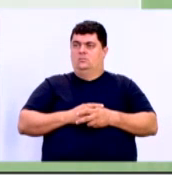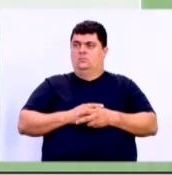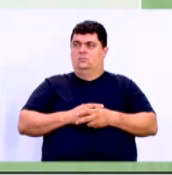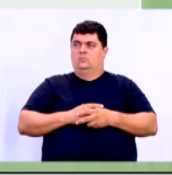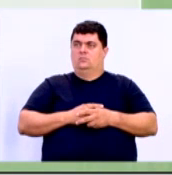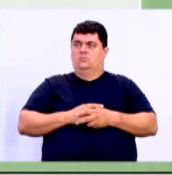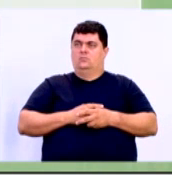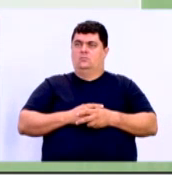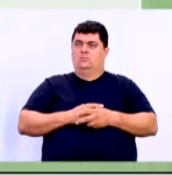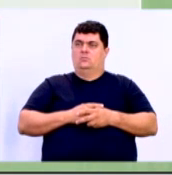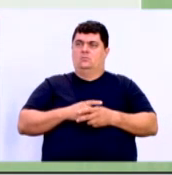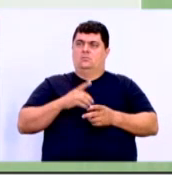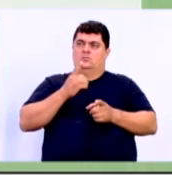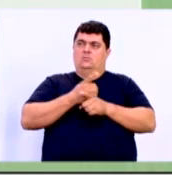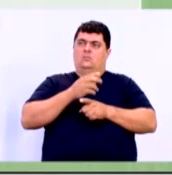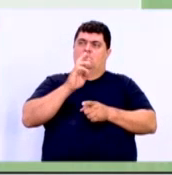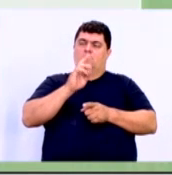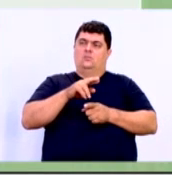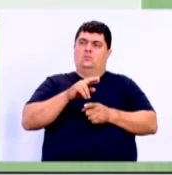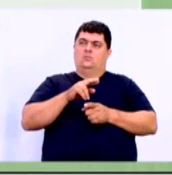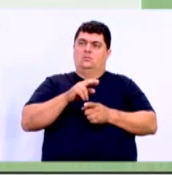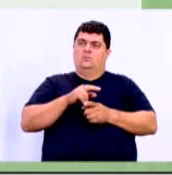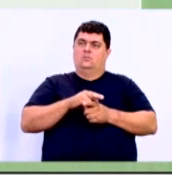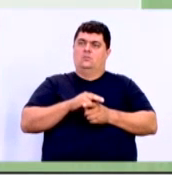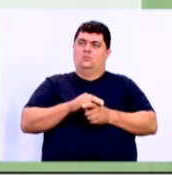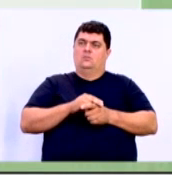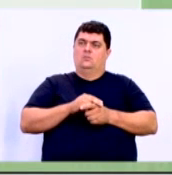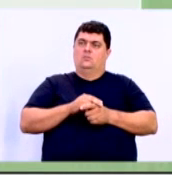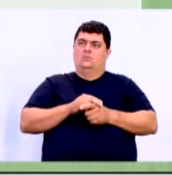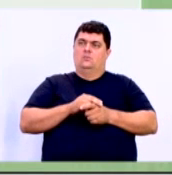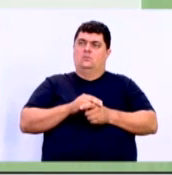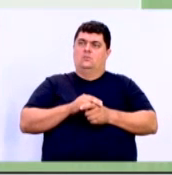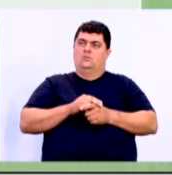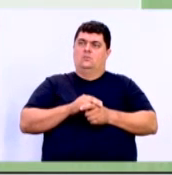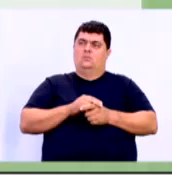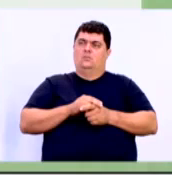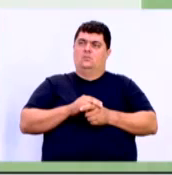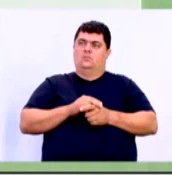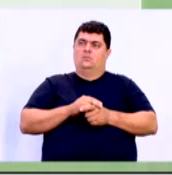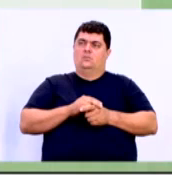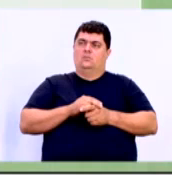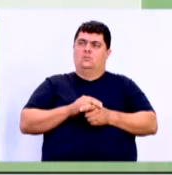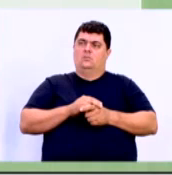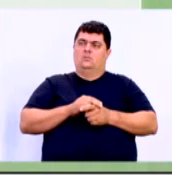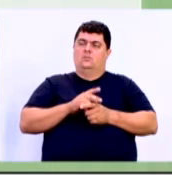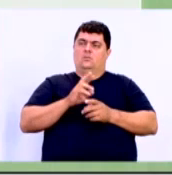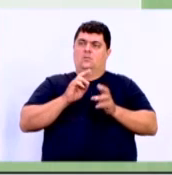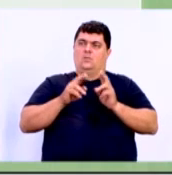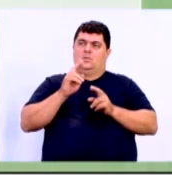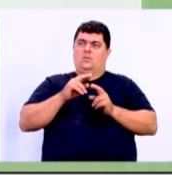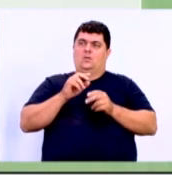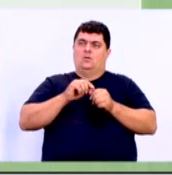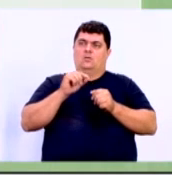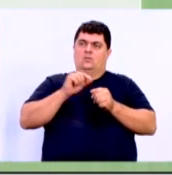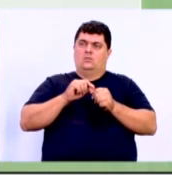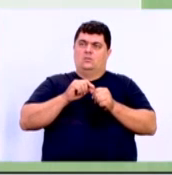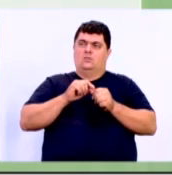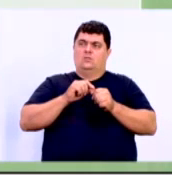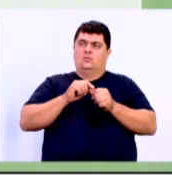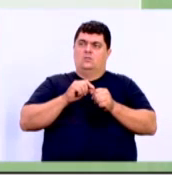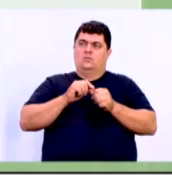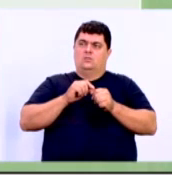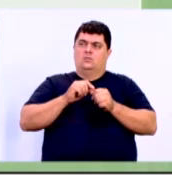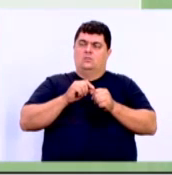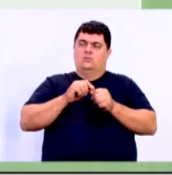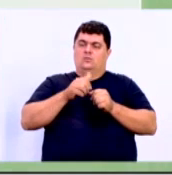E chegamos à nossa resposta. Então a matéria-prima já estava, aqui já estava, aqui já estava, certo? O que a gente tinha que fazer? Ratear